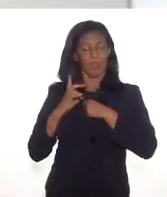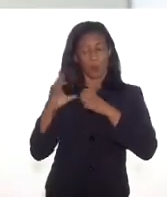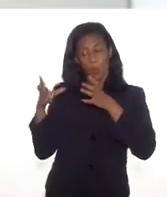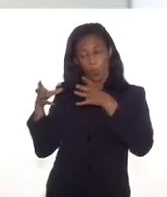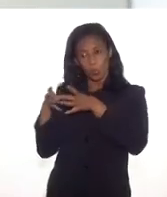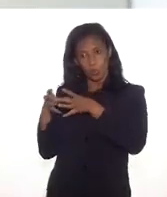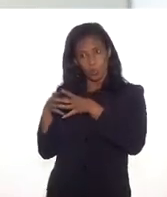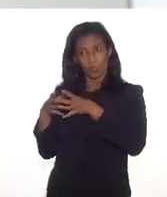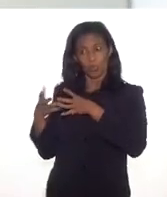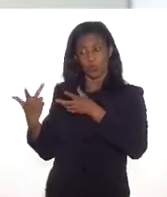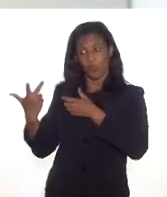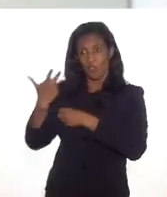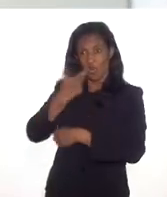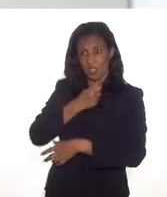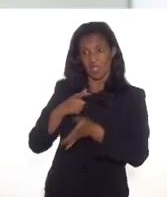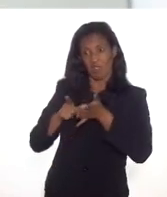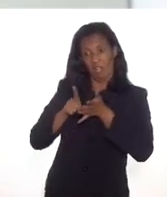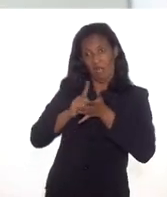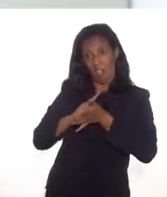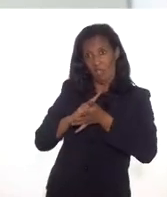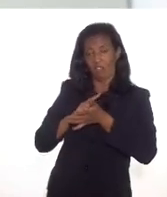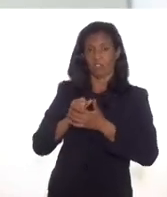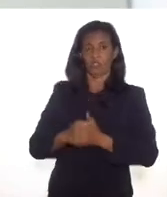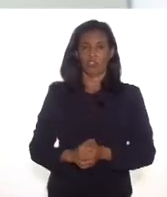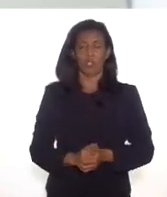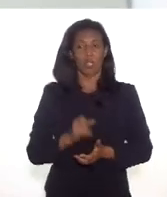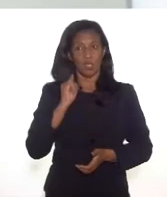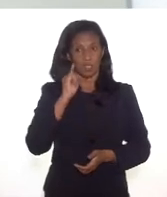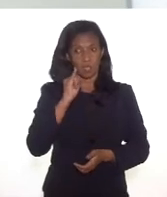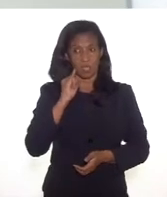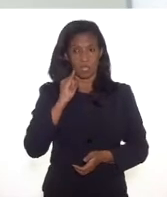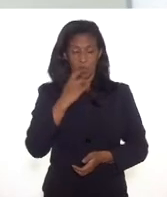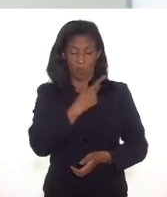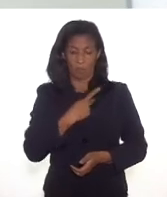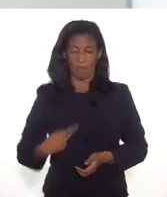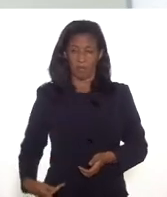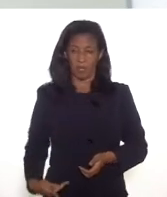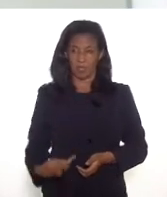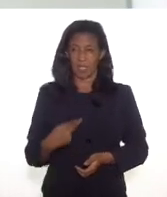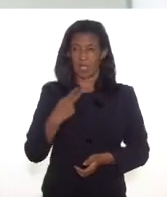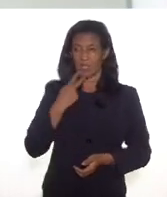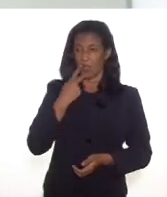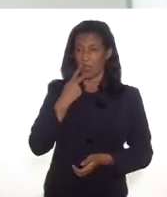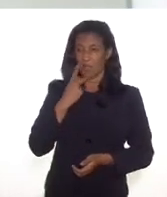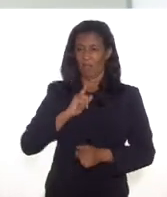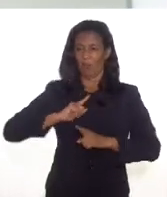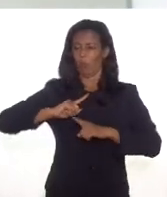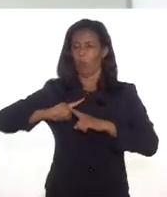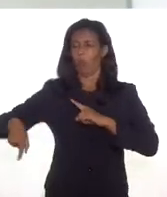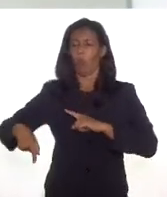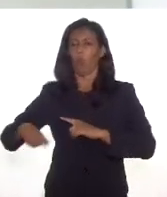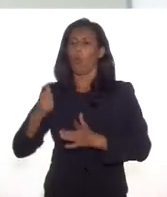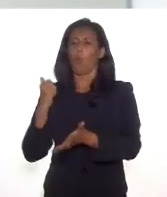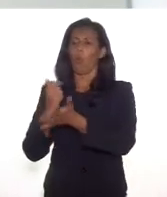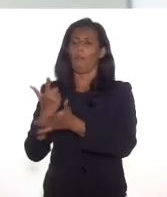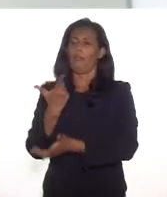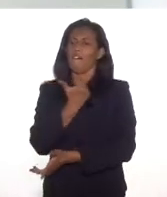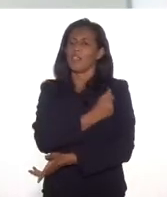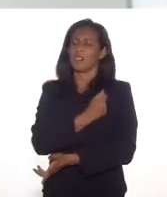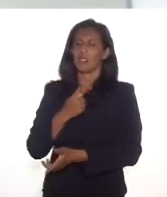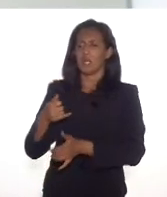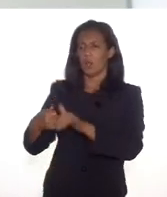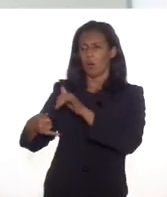de vacinas, se o presidente não tivesse por 11 vezes negado a compra de vacinas de laboratório que